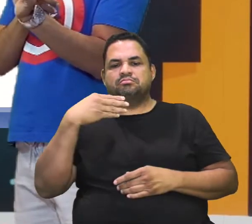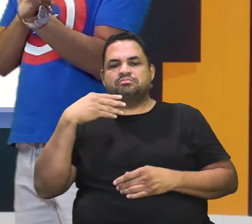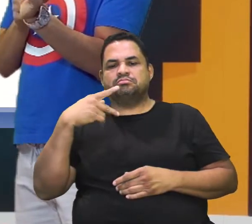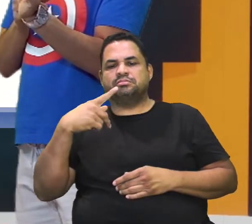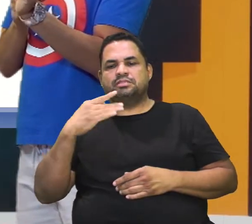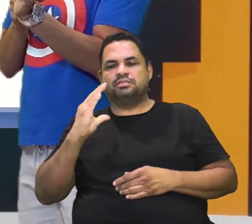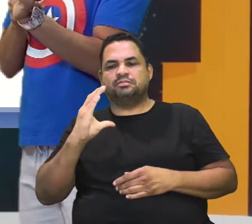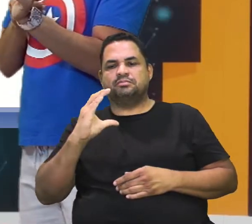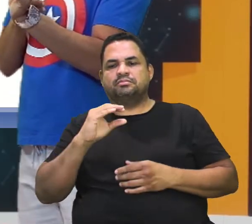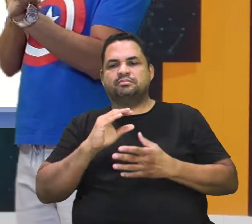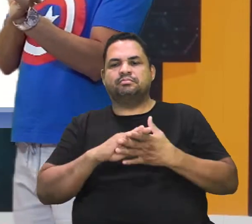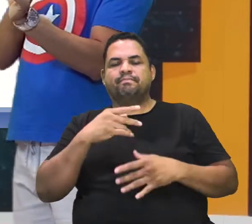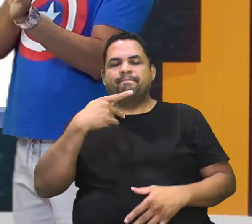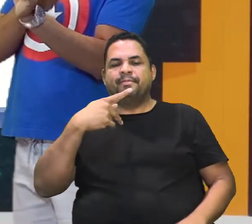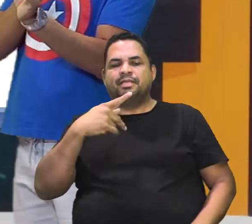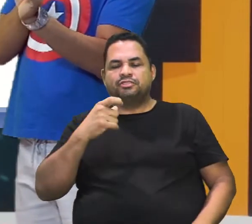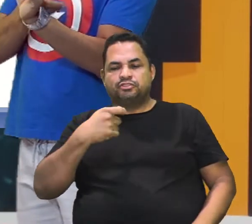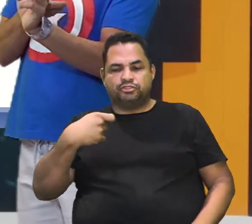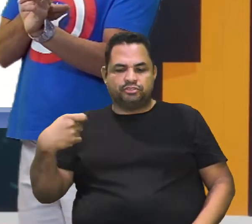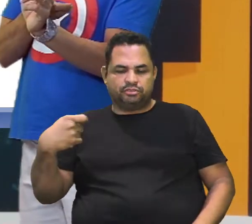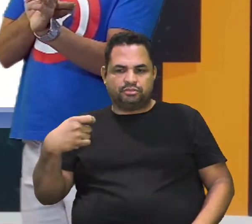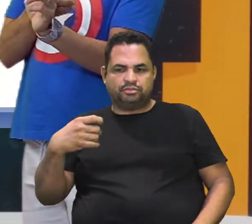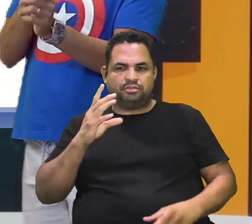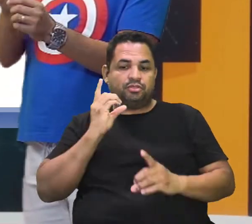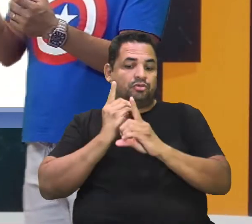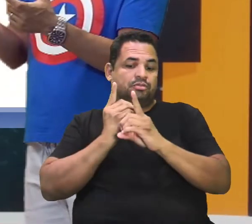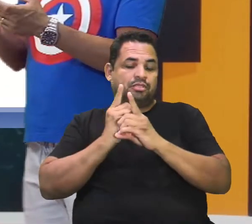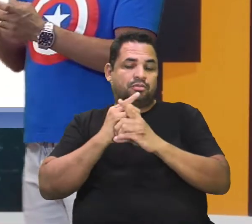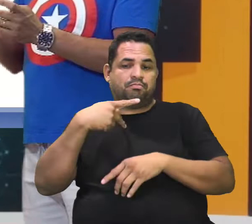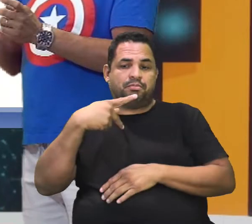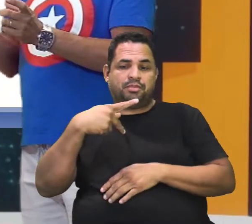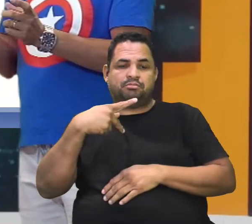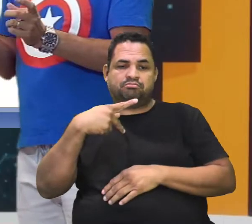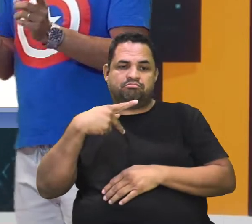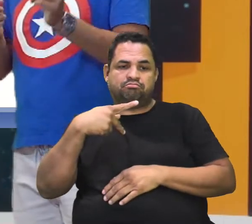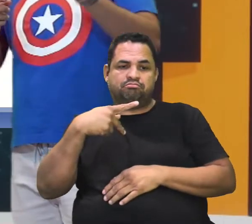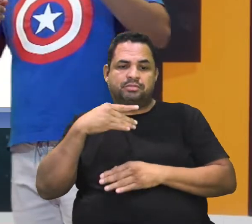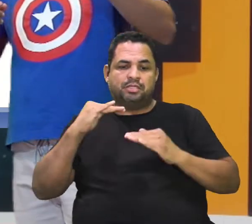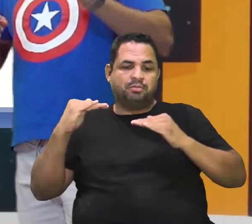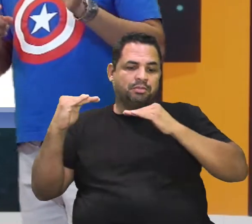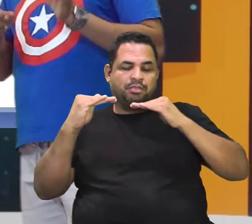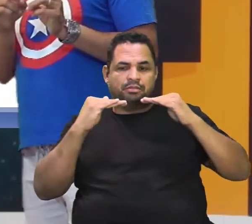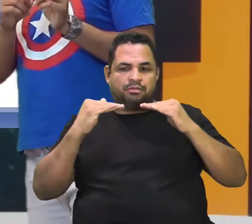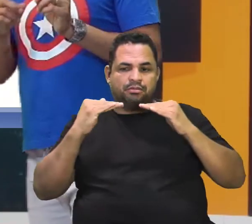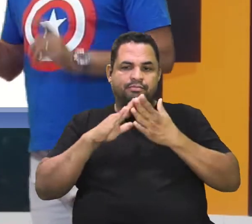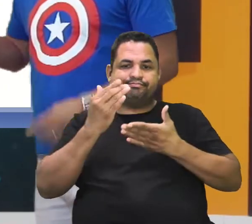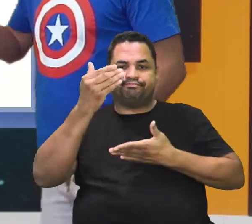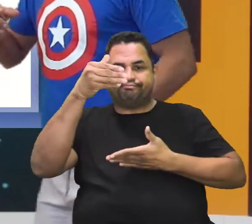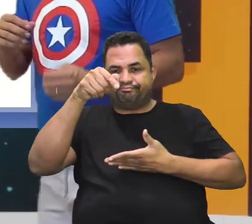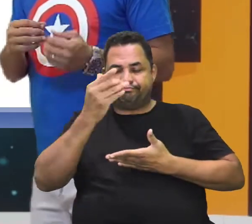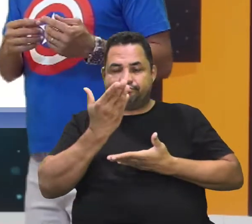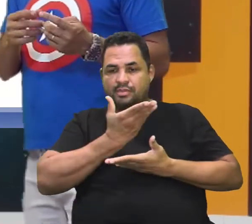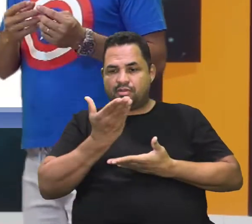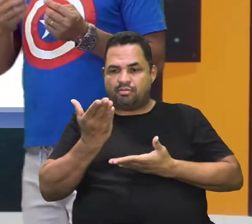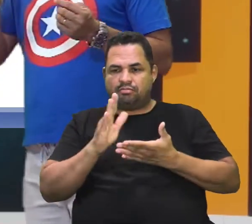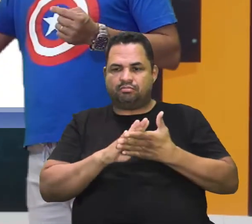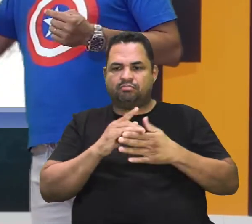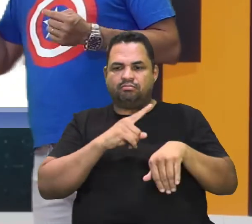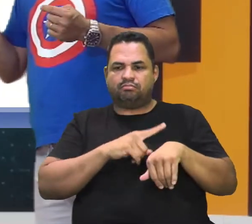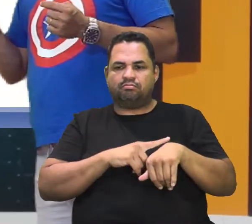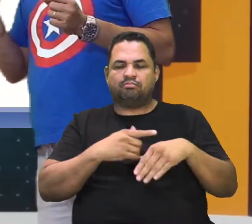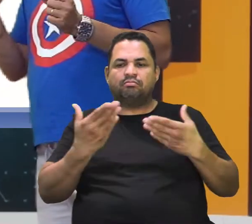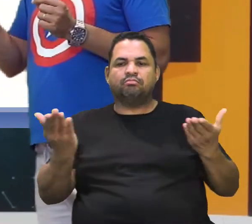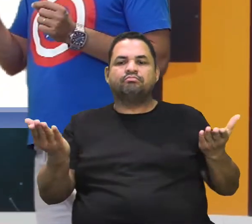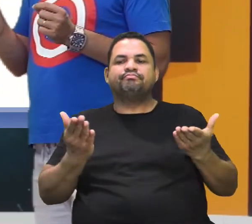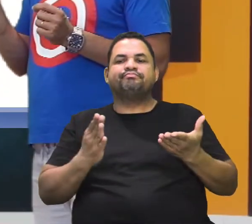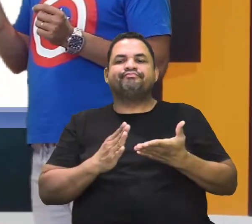4PC, não, 4PA, PX. E aí só tinha que achar o P, que era o nosso parâmetro. Aqui é importante lembrar da questão do